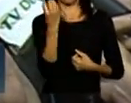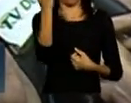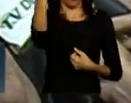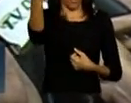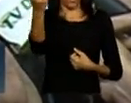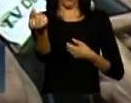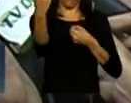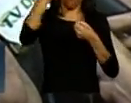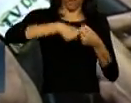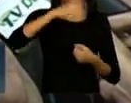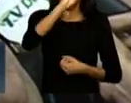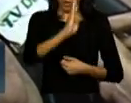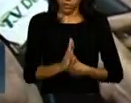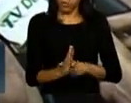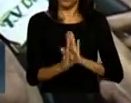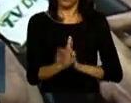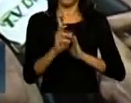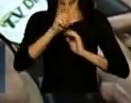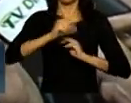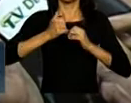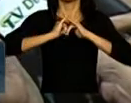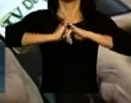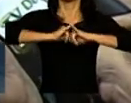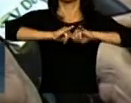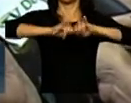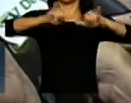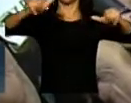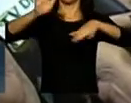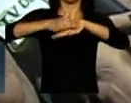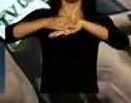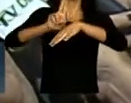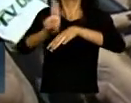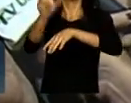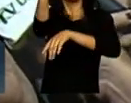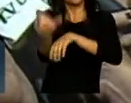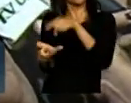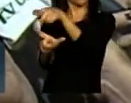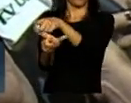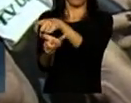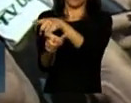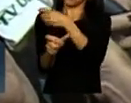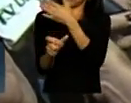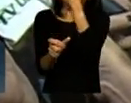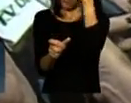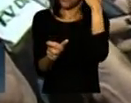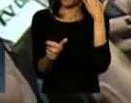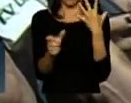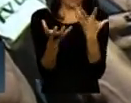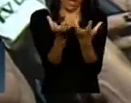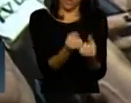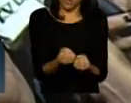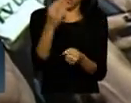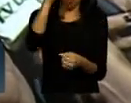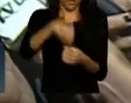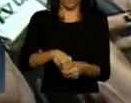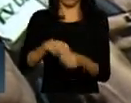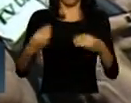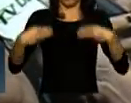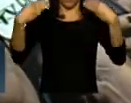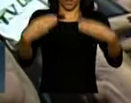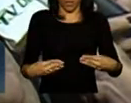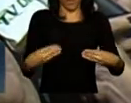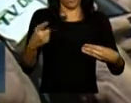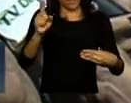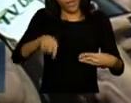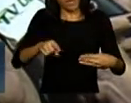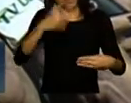ao Brasil depois das suas viagens internacionais o nome do ator piorou o nome que é muito bem recebido no Ministério da Saúde muito bem